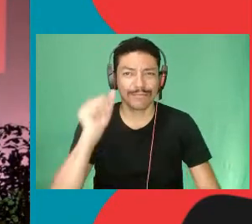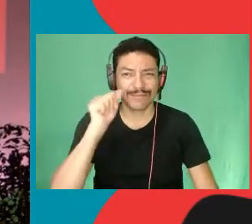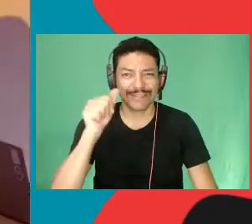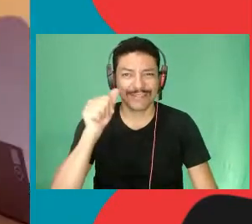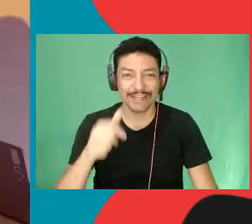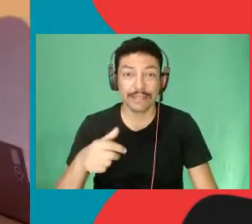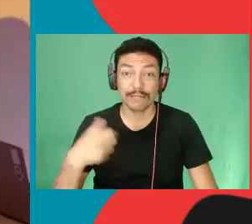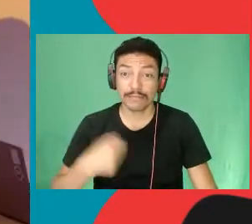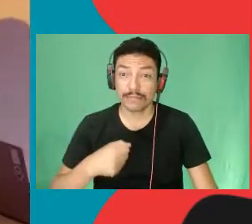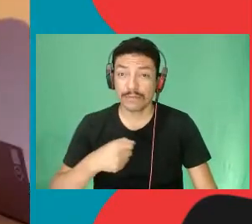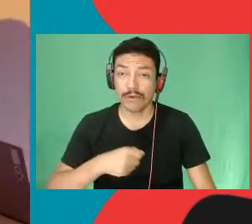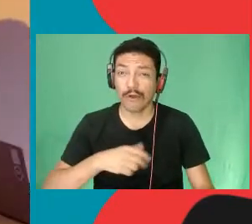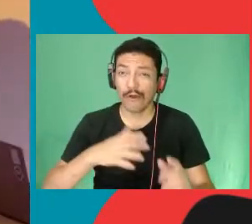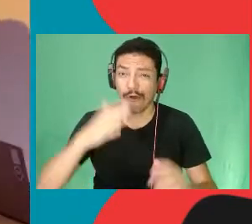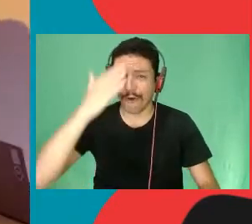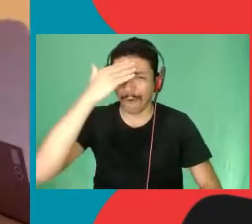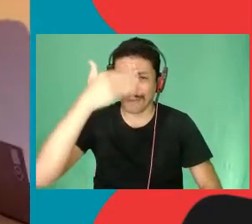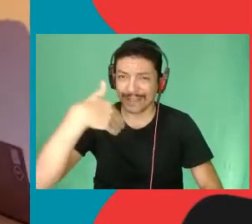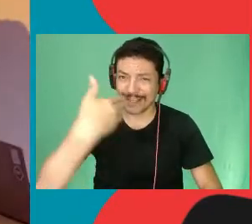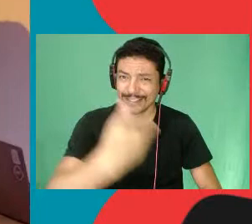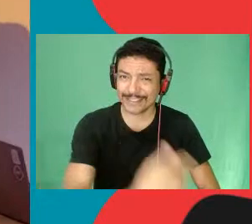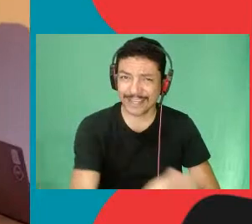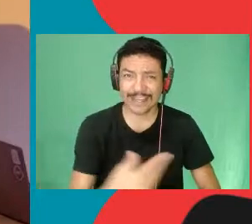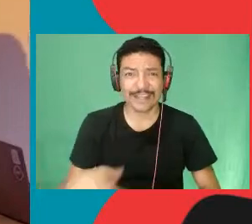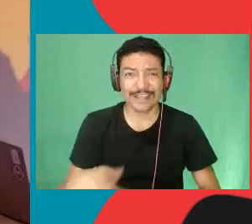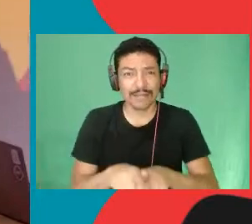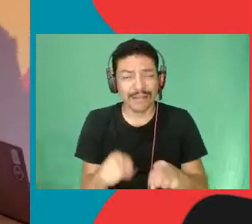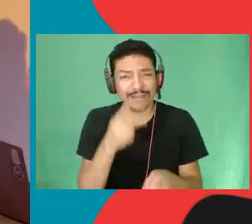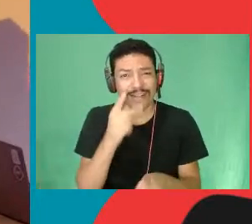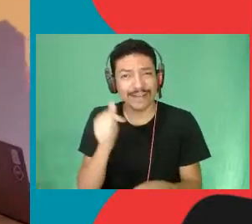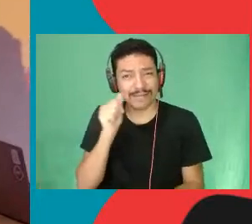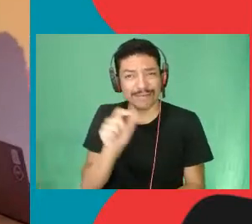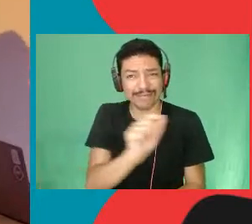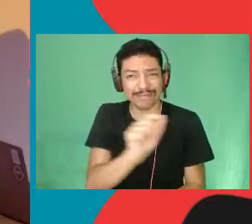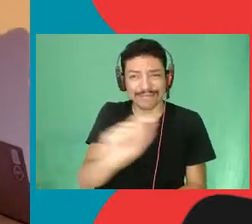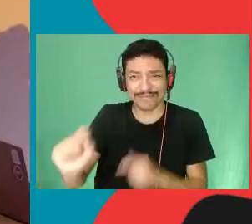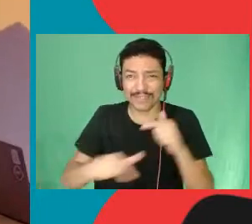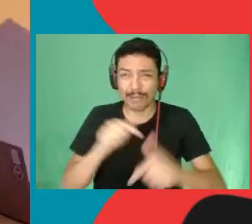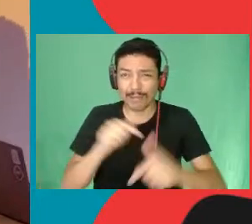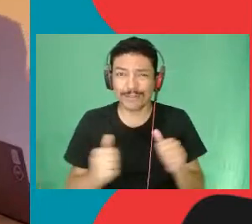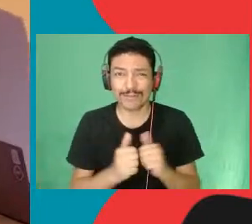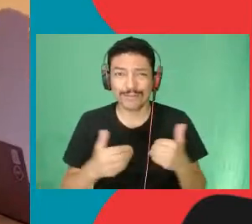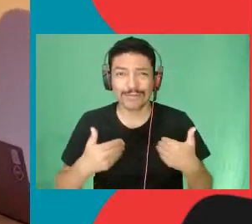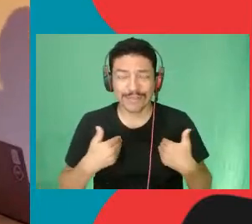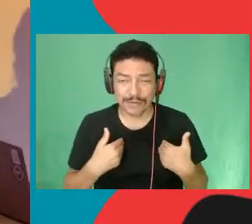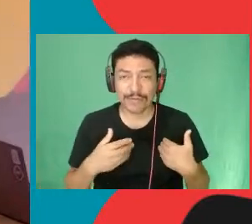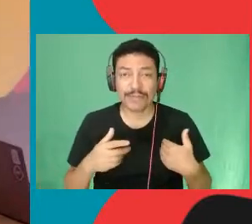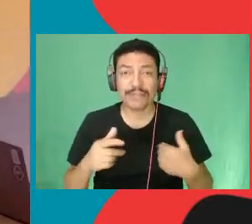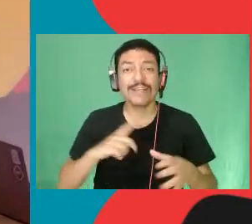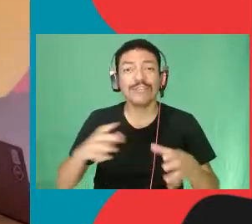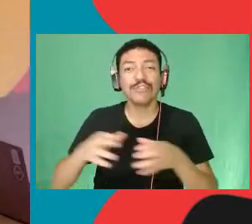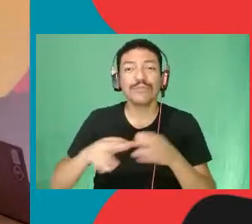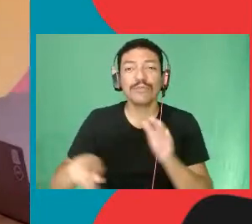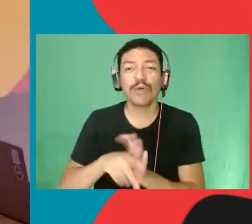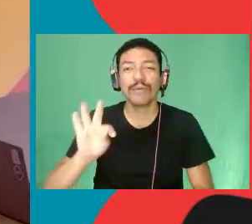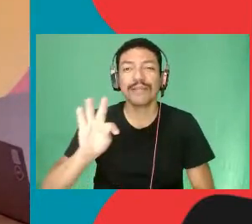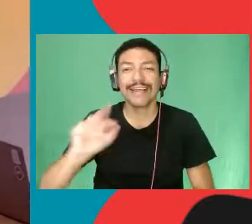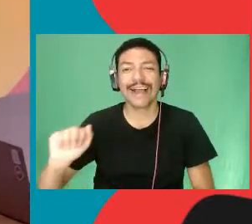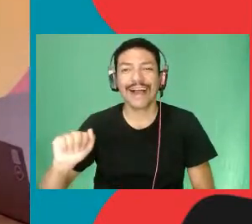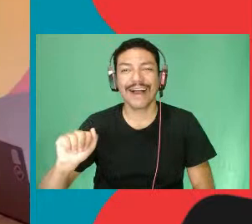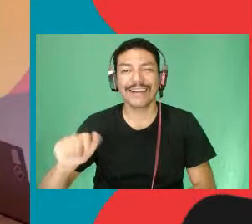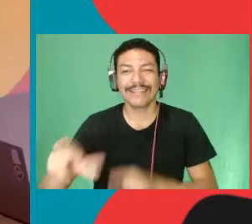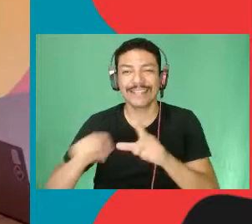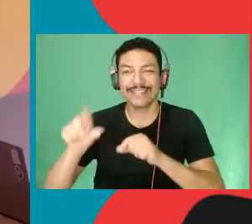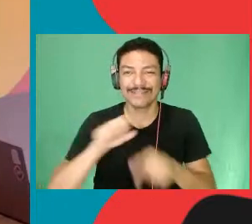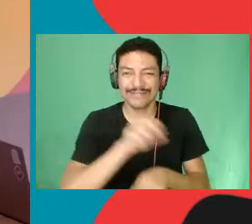uma homenagem e falar das mulheres que trabalham comigo, né? O nosso time hoje, Talent Inclusion, ele é composto por não só